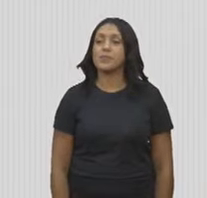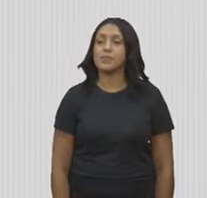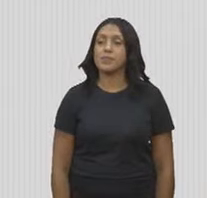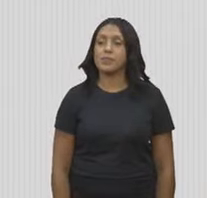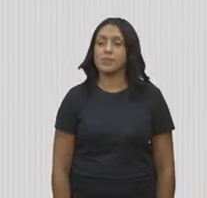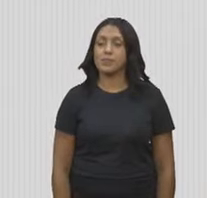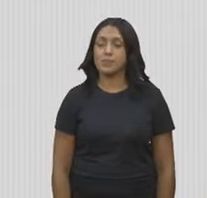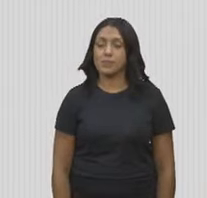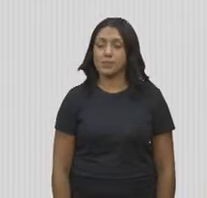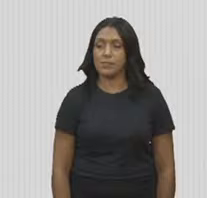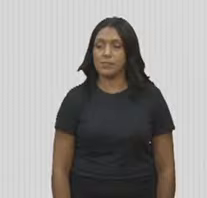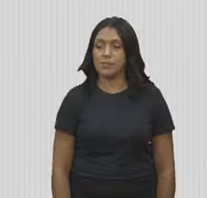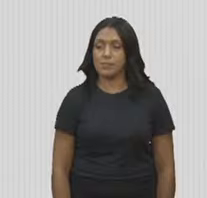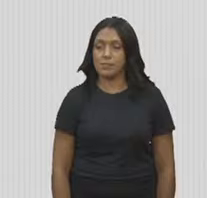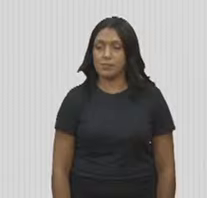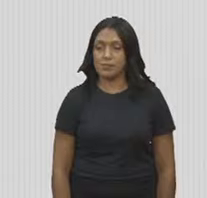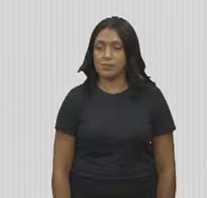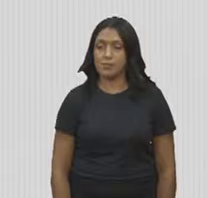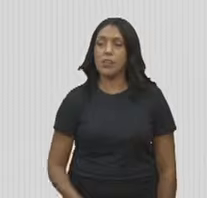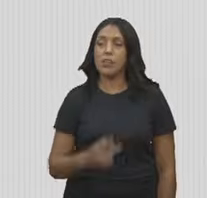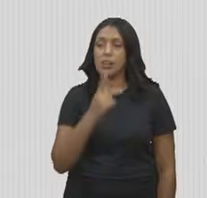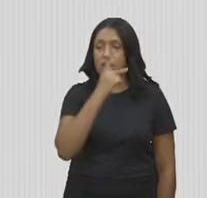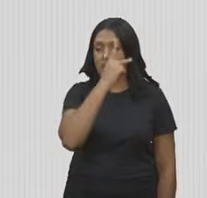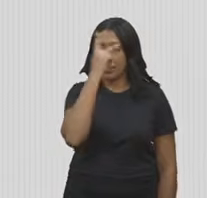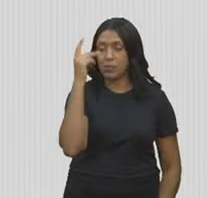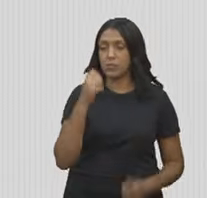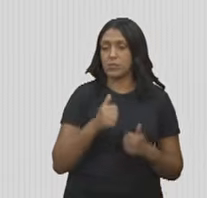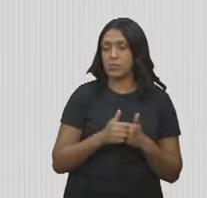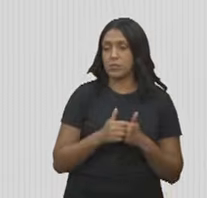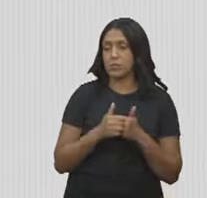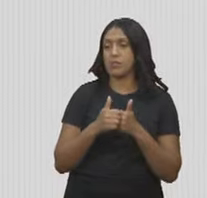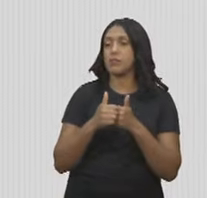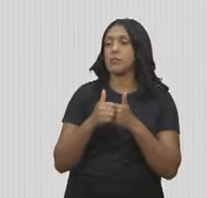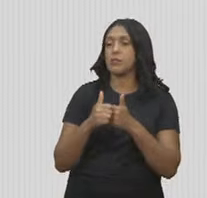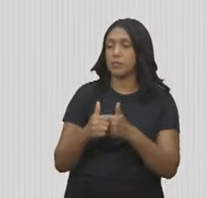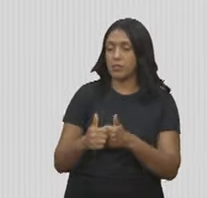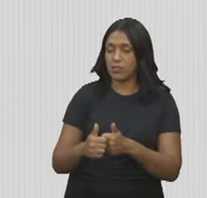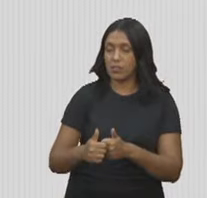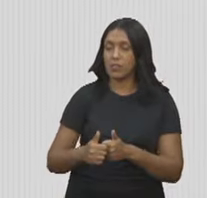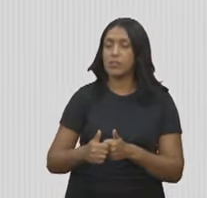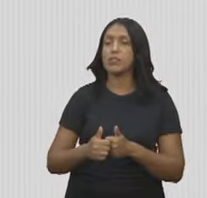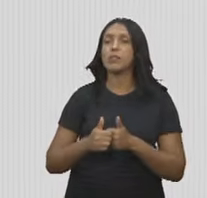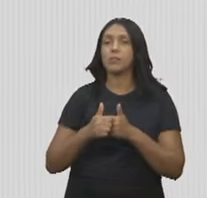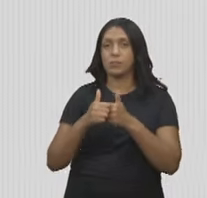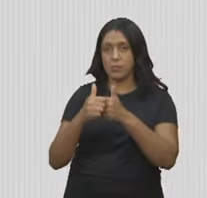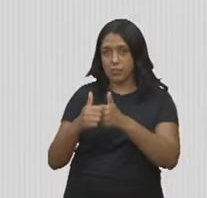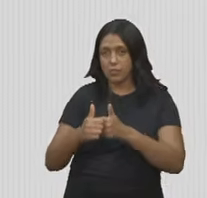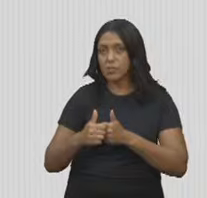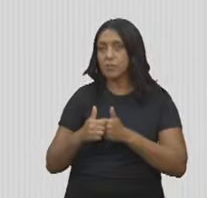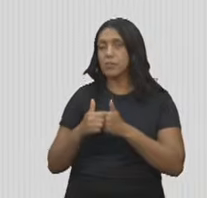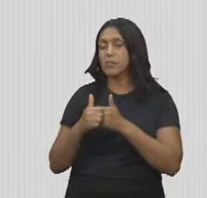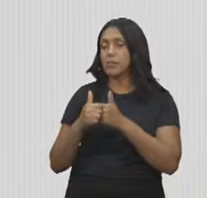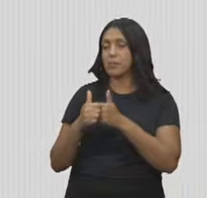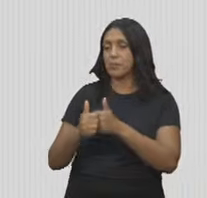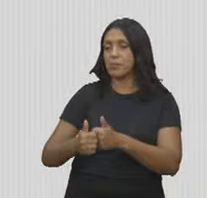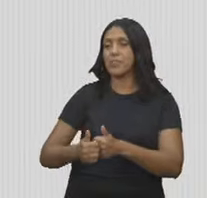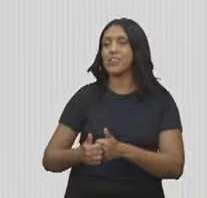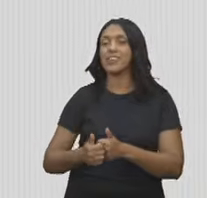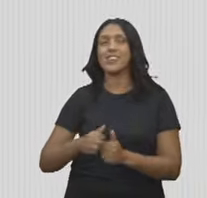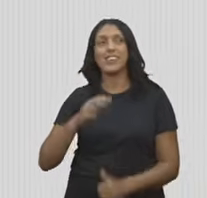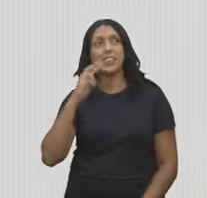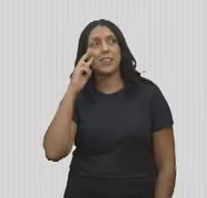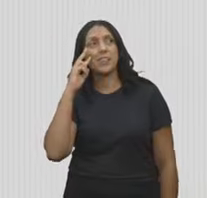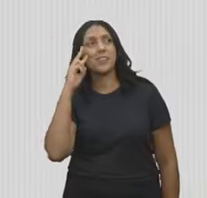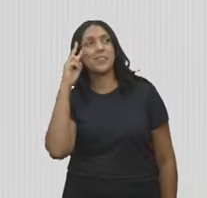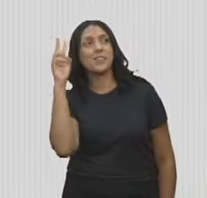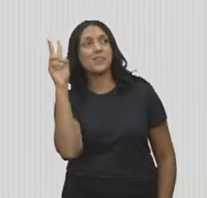coisa. Quem nos acompanha aí todas as semanas deve perceber que tivemos algumas mudanças no design aí da